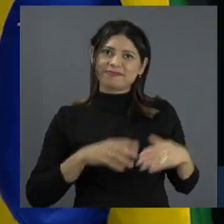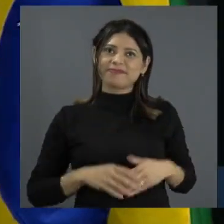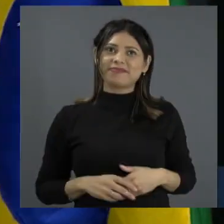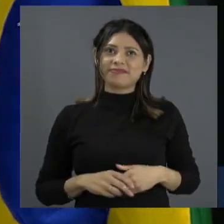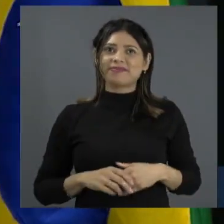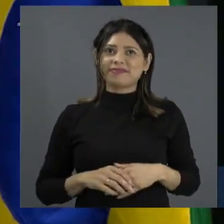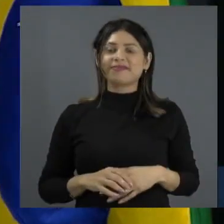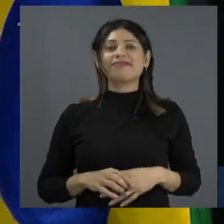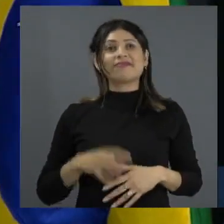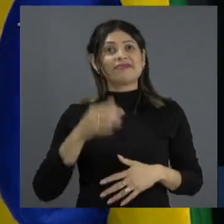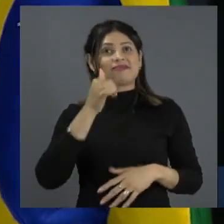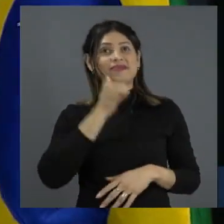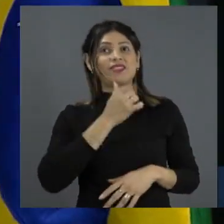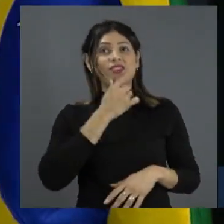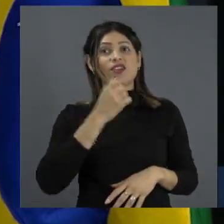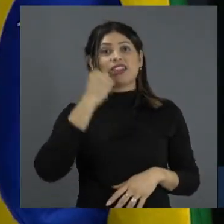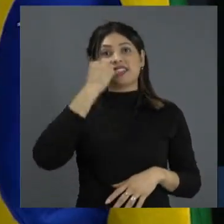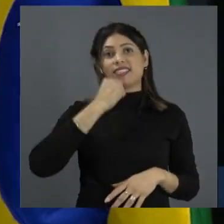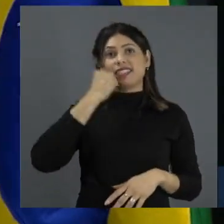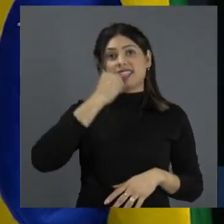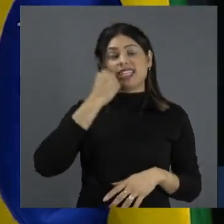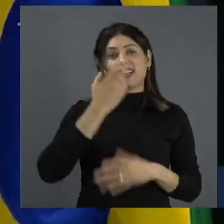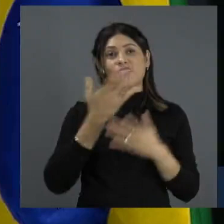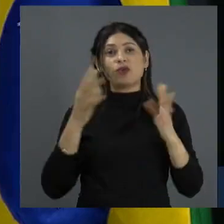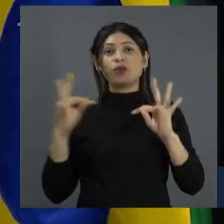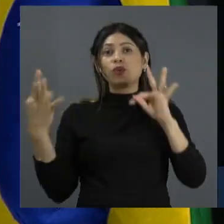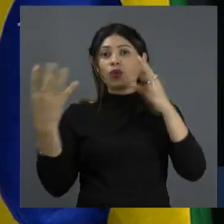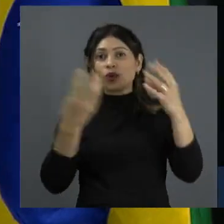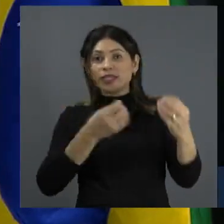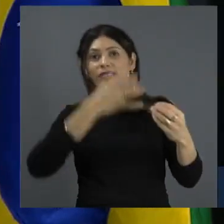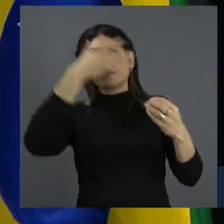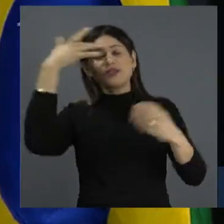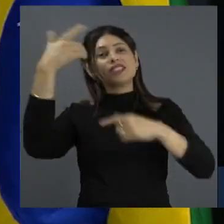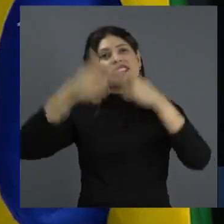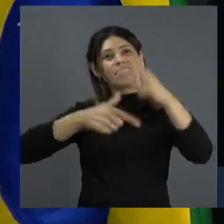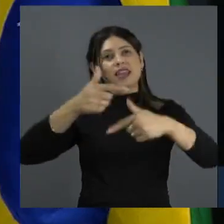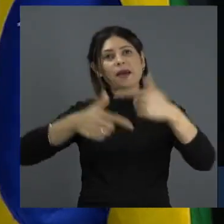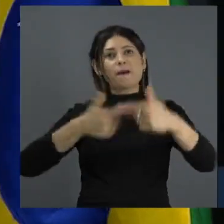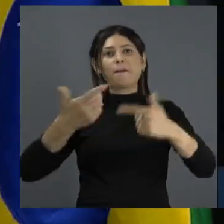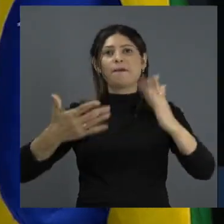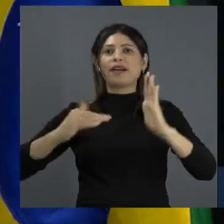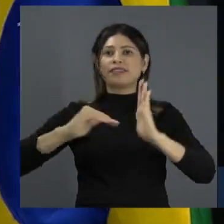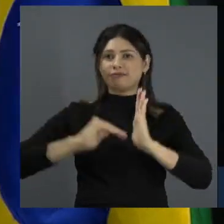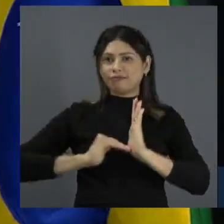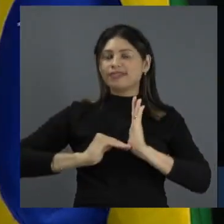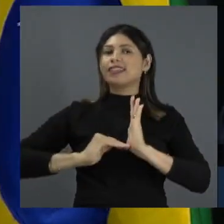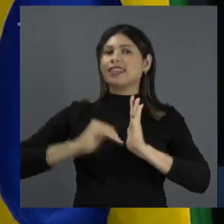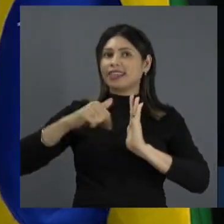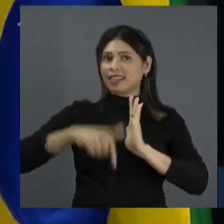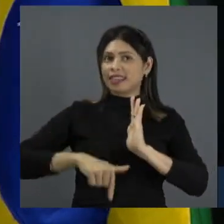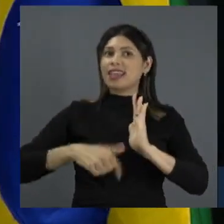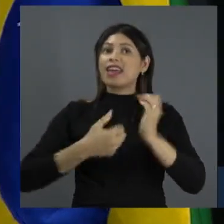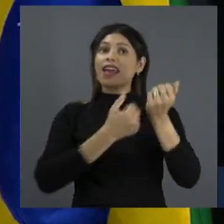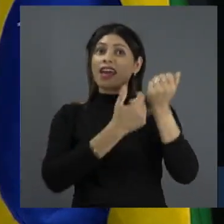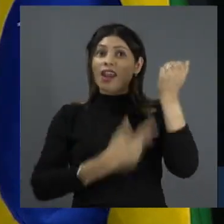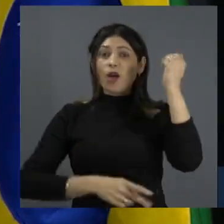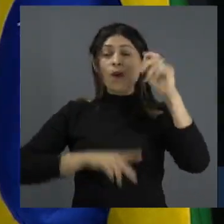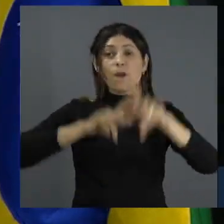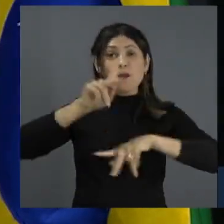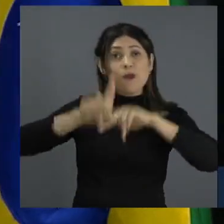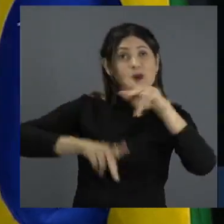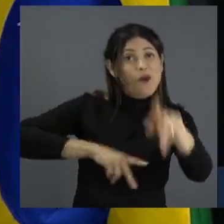Senhoras senadoras, senhores senadores, funcionários dessa casa, assessores, brasileiras